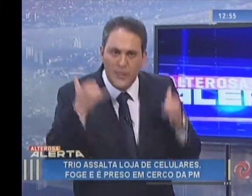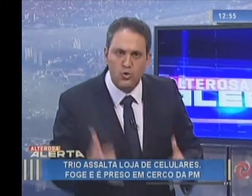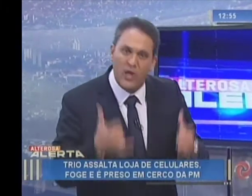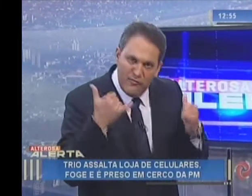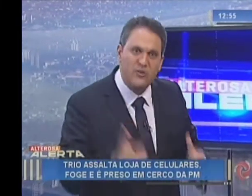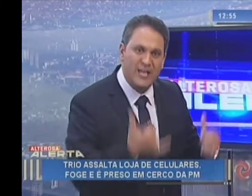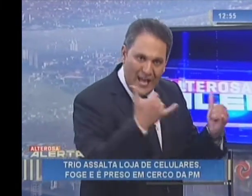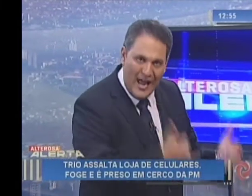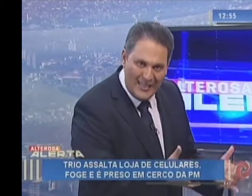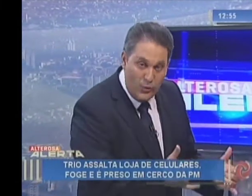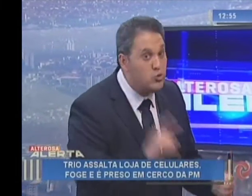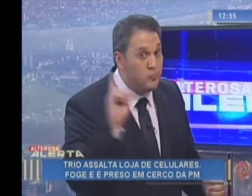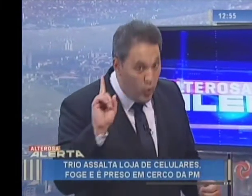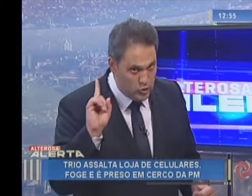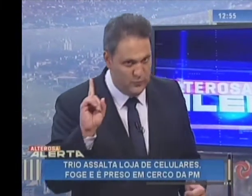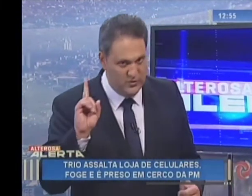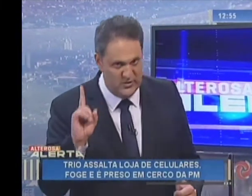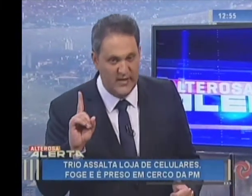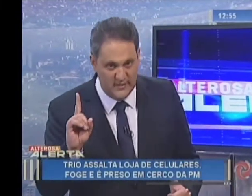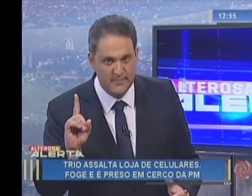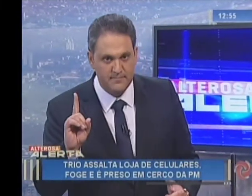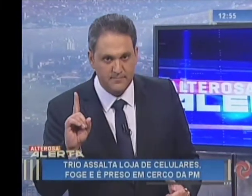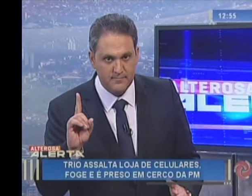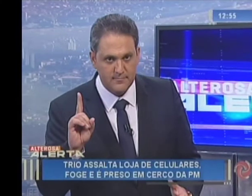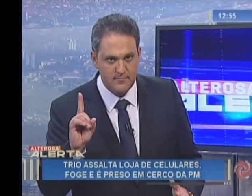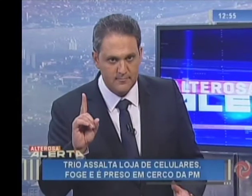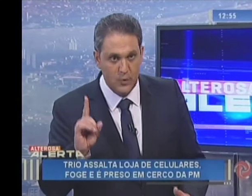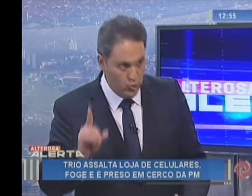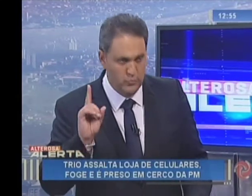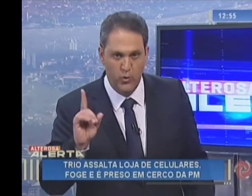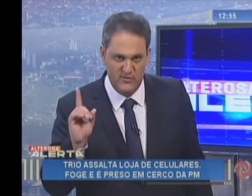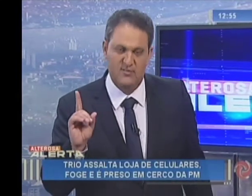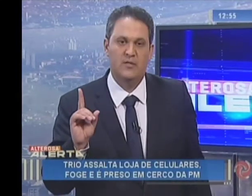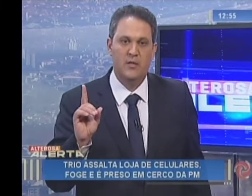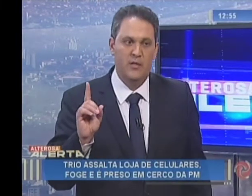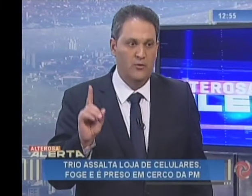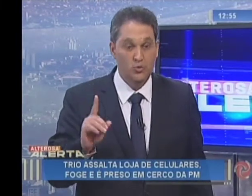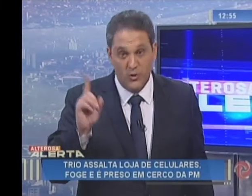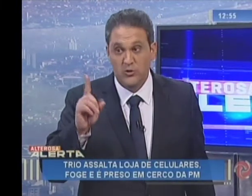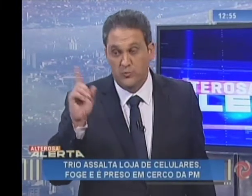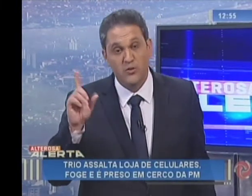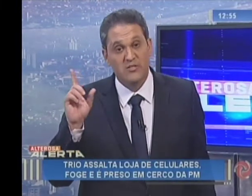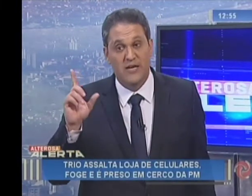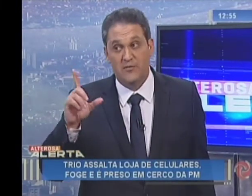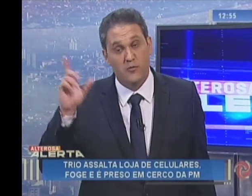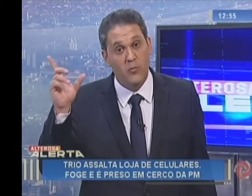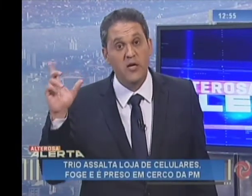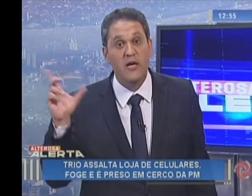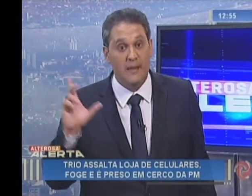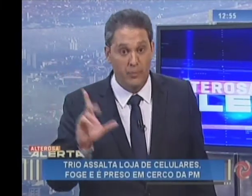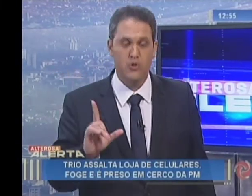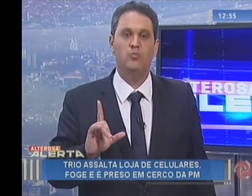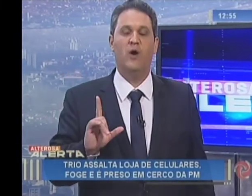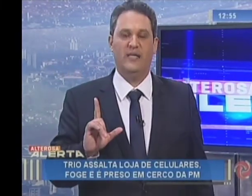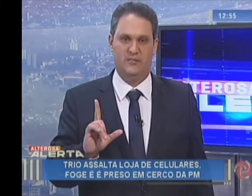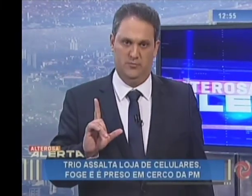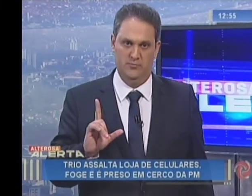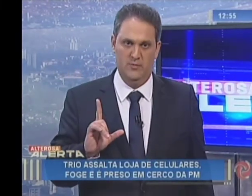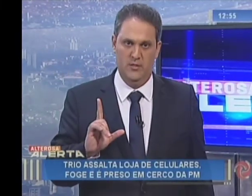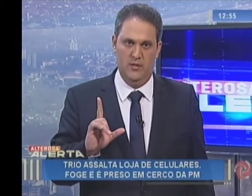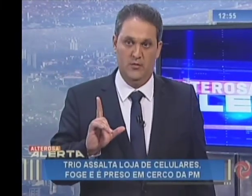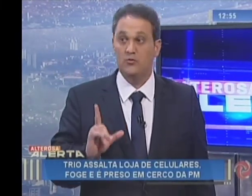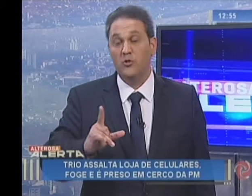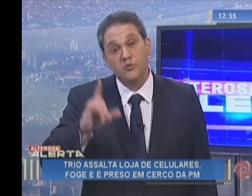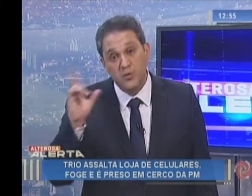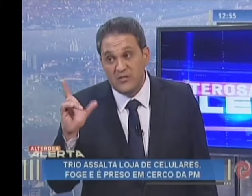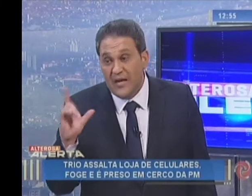que é pra isso que ela foi treinada, os bons policiais, né? Os bons. Não são esses policiais que ficam brigando na porta de boate, não.